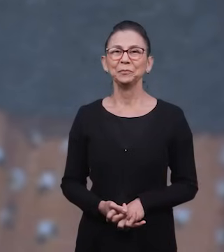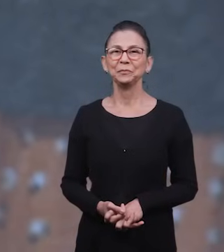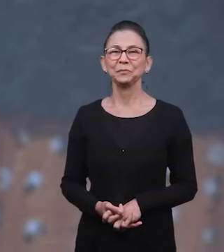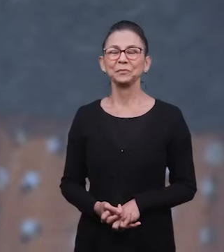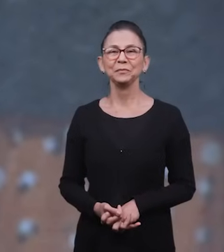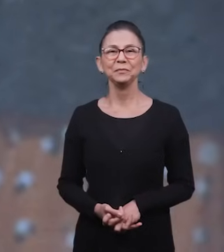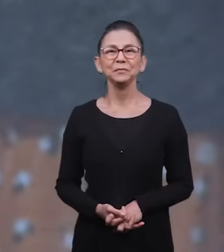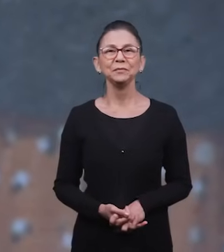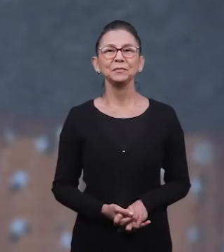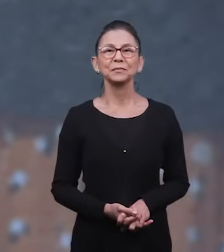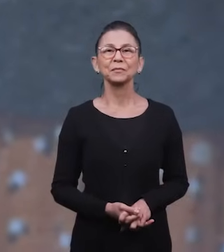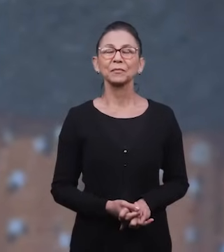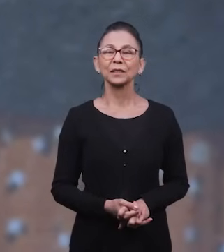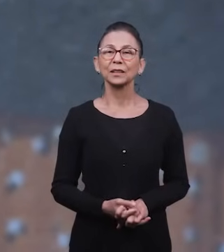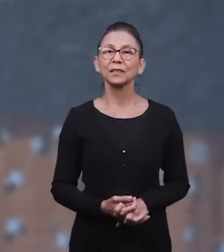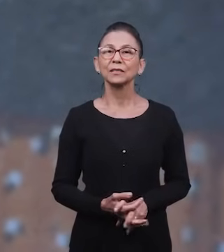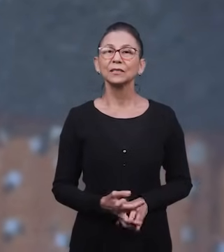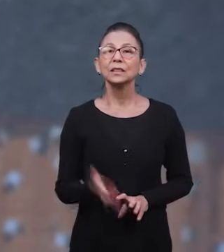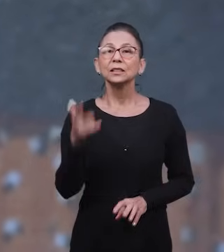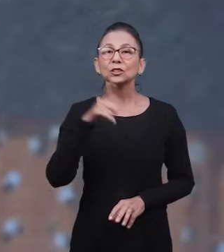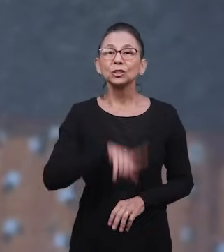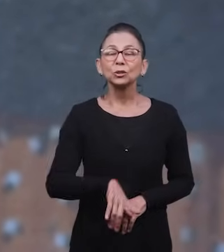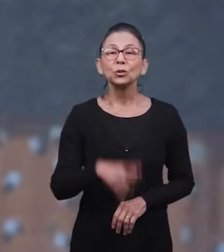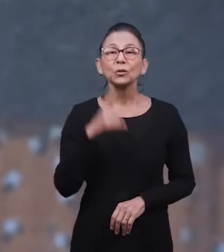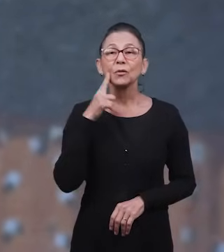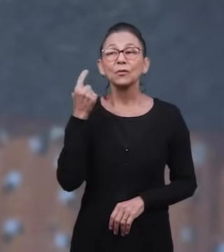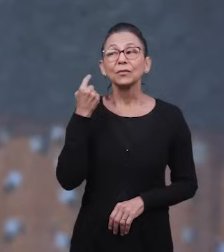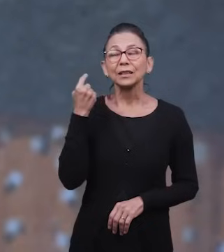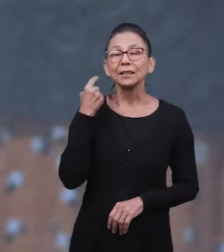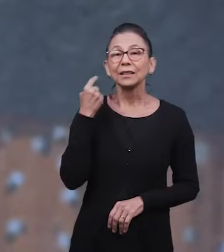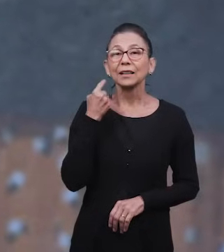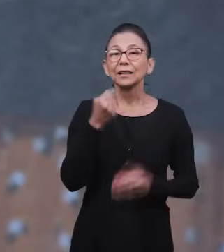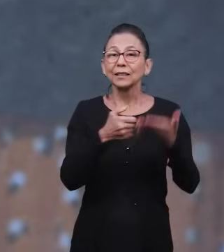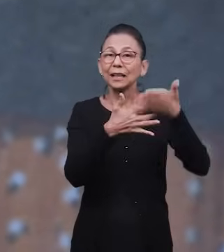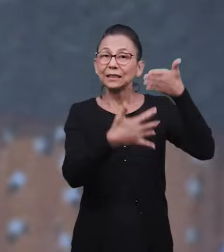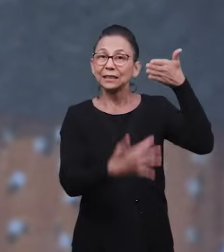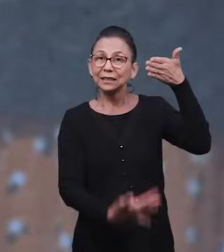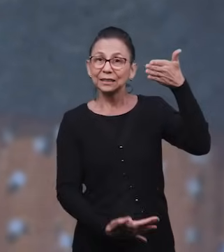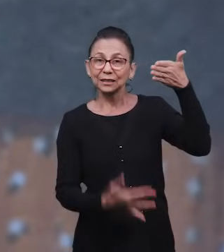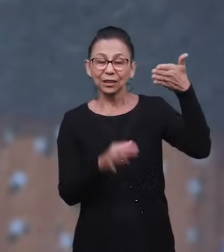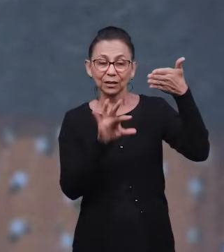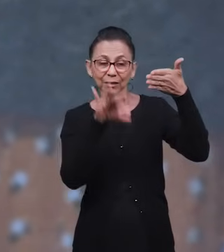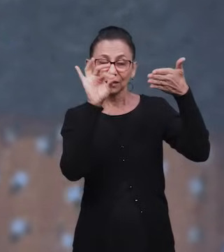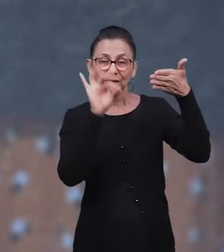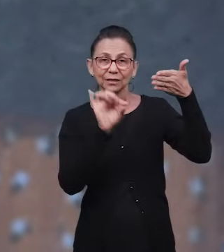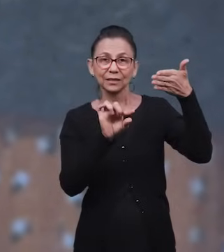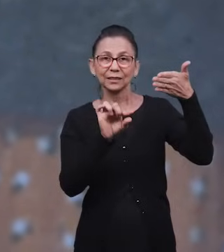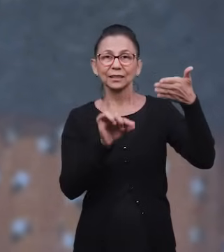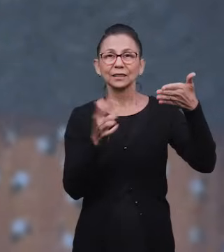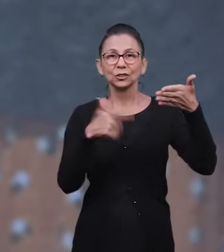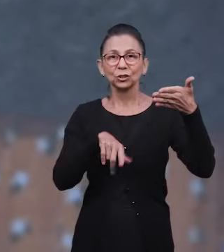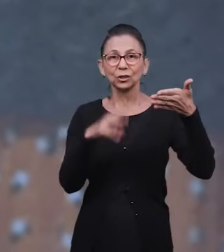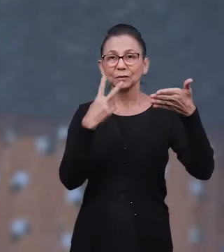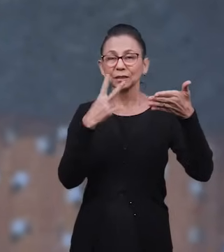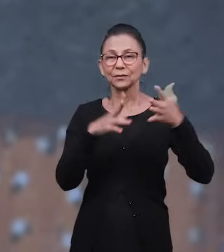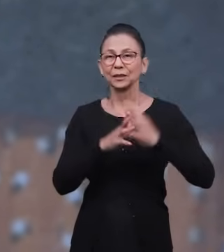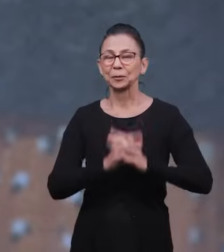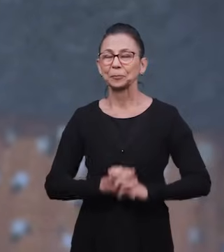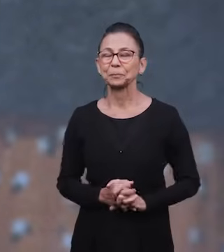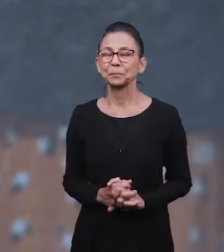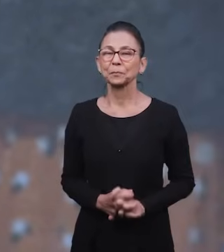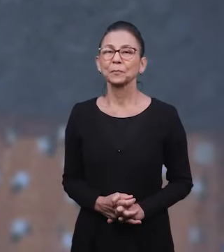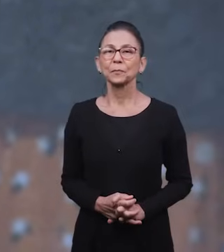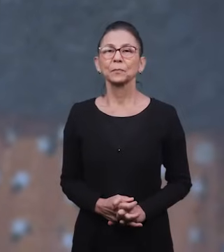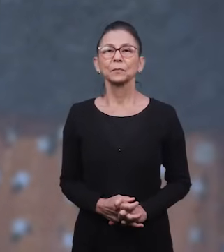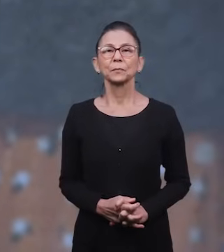Pois é, assista de novo o programa, se você não entendeu bem, vai lá, ouve de novo, porque realmente o nível hoje foi um nível bastante elevado. E para aumentar